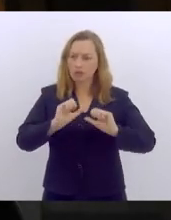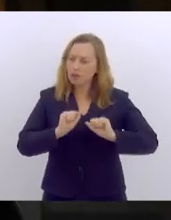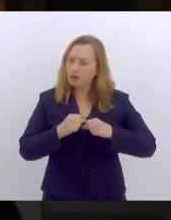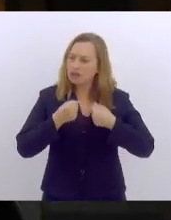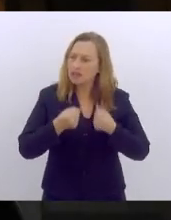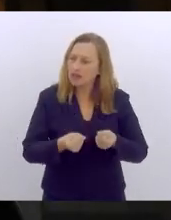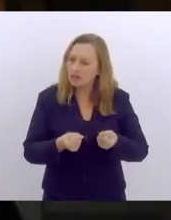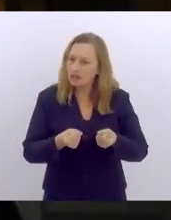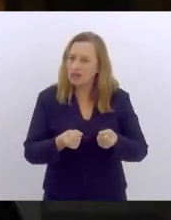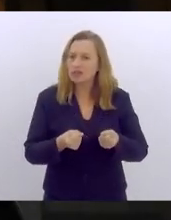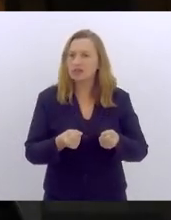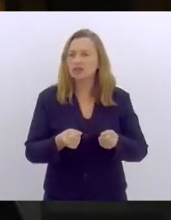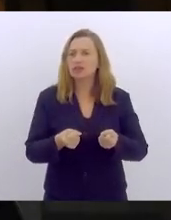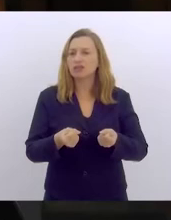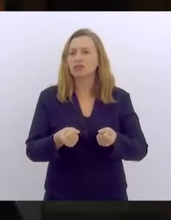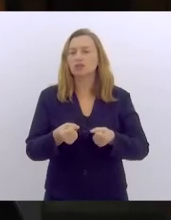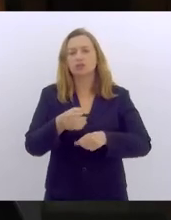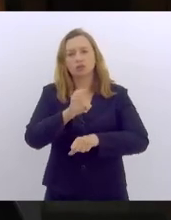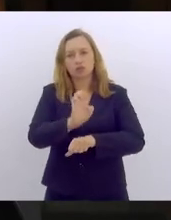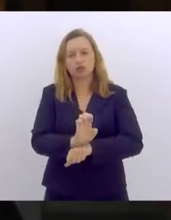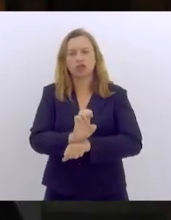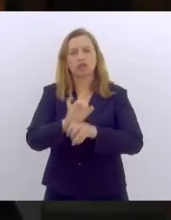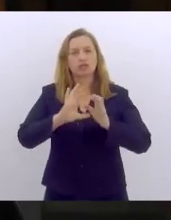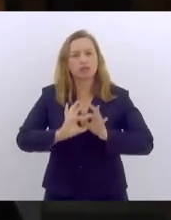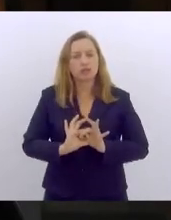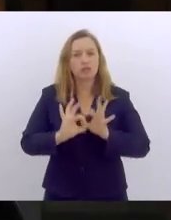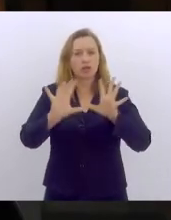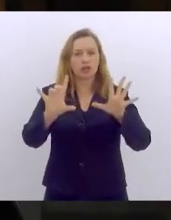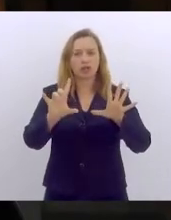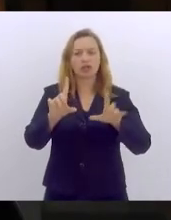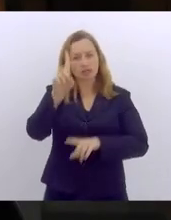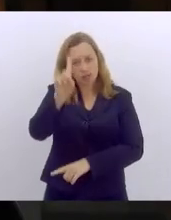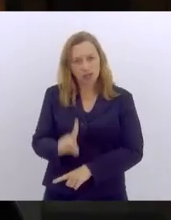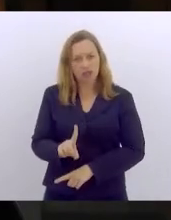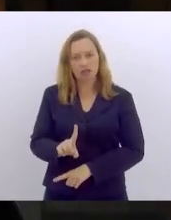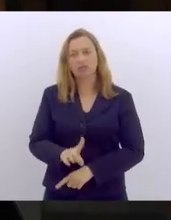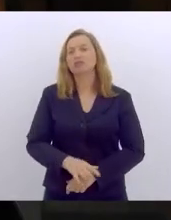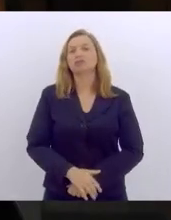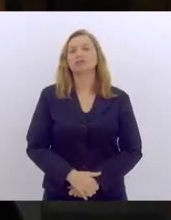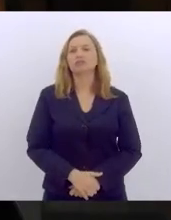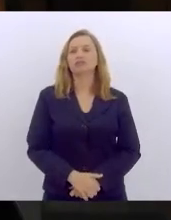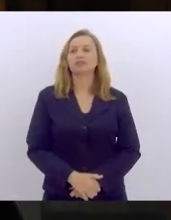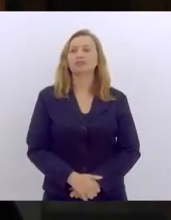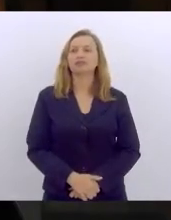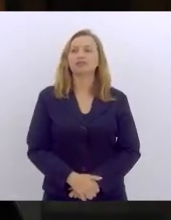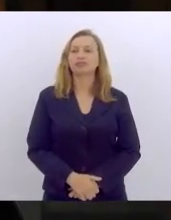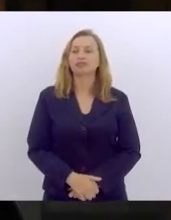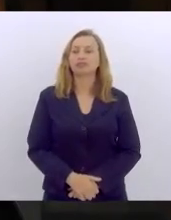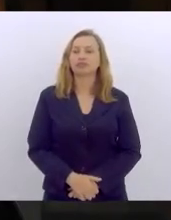intransigente do Estado Democrático de Direito.